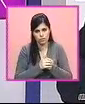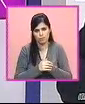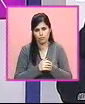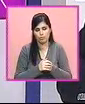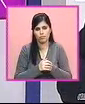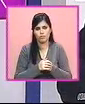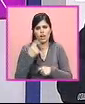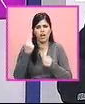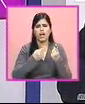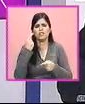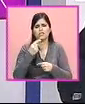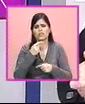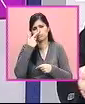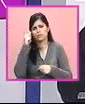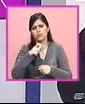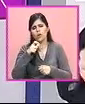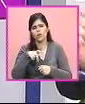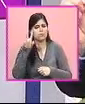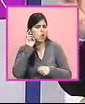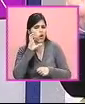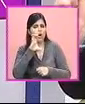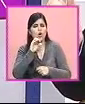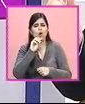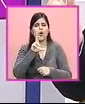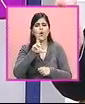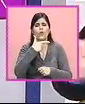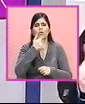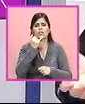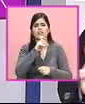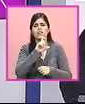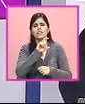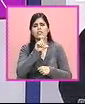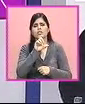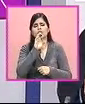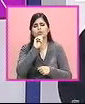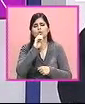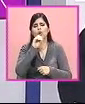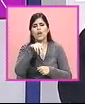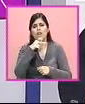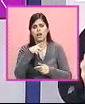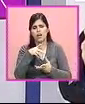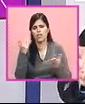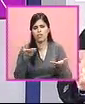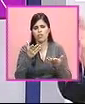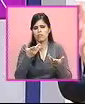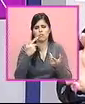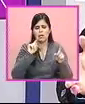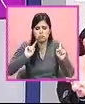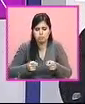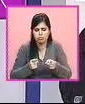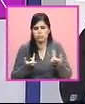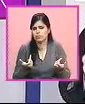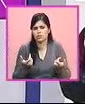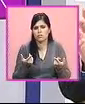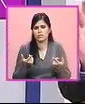termo cortisona, assustam-se sempre, eu sei. Mas é um tratamento muito curto. É uma dose ínfima, não é? Exatamente. É um tratamento também muito curto. É um tratamento muito